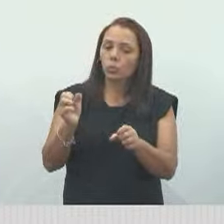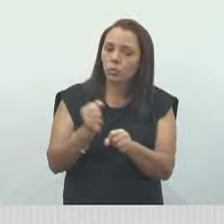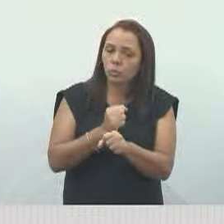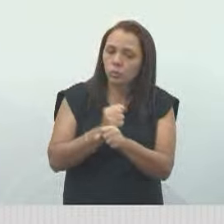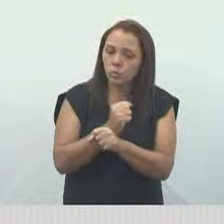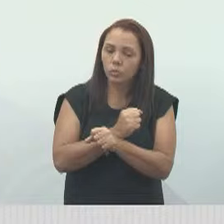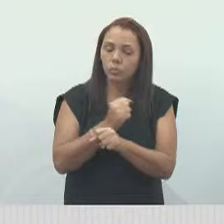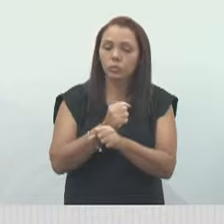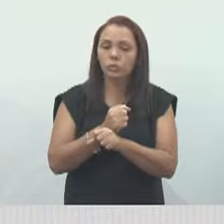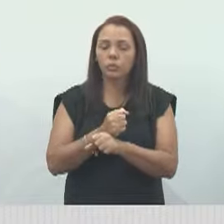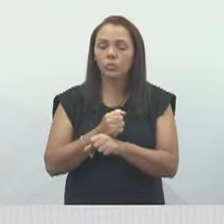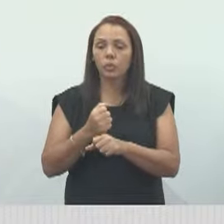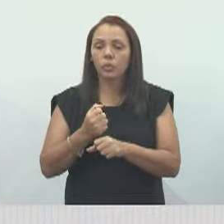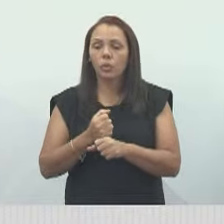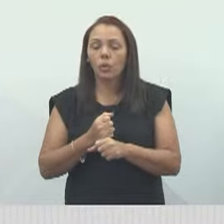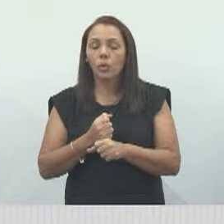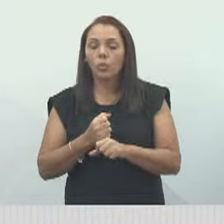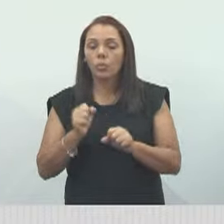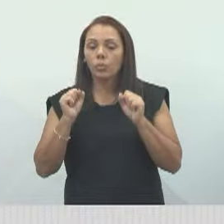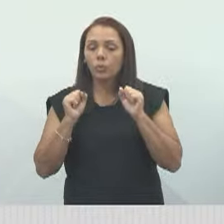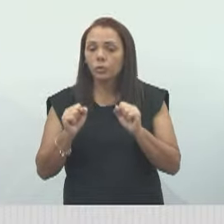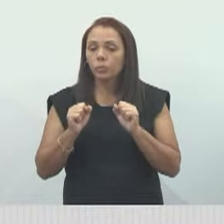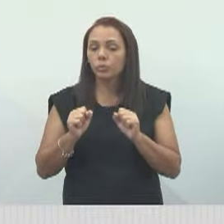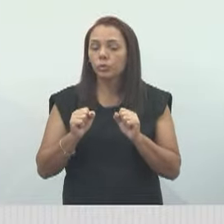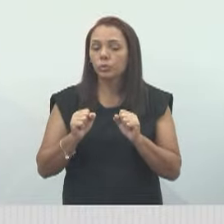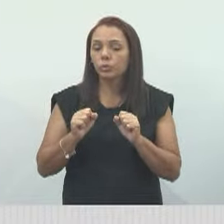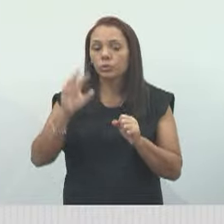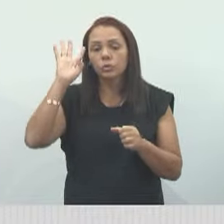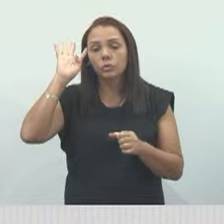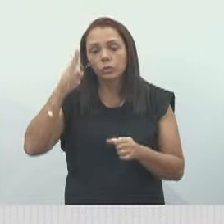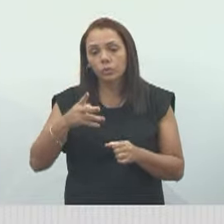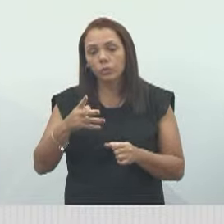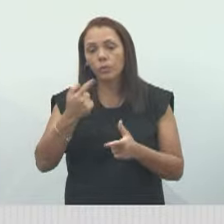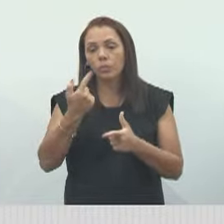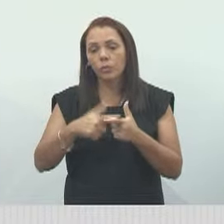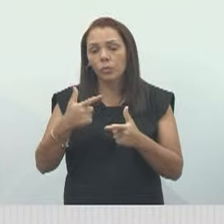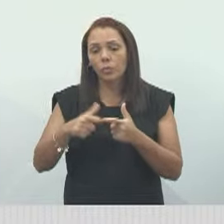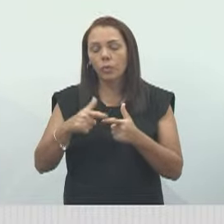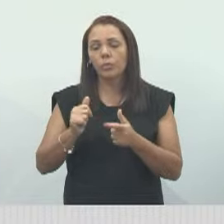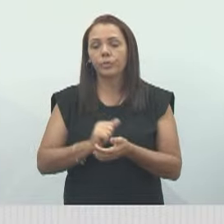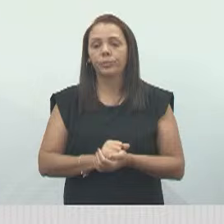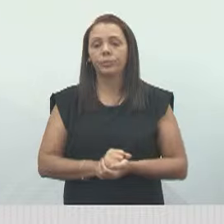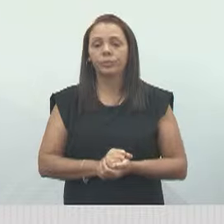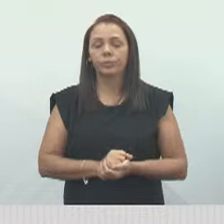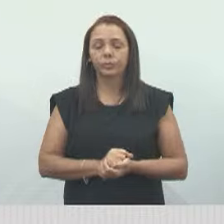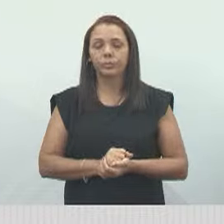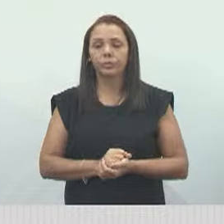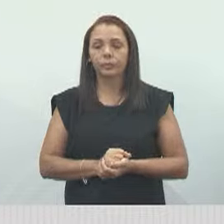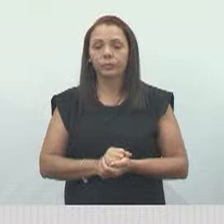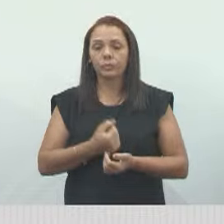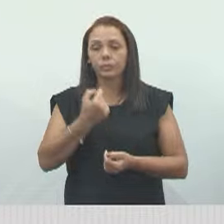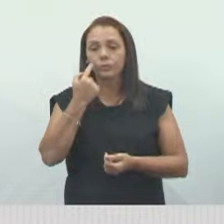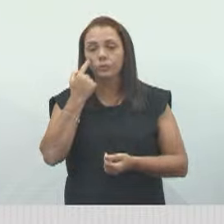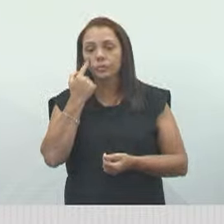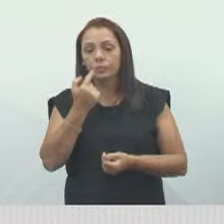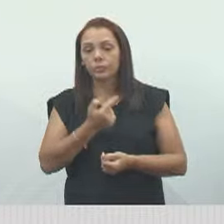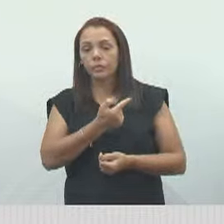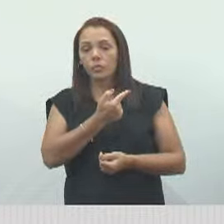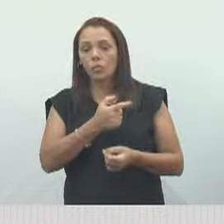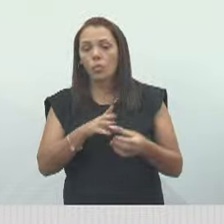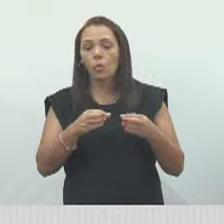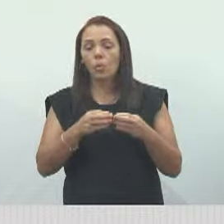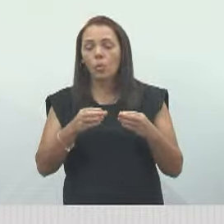Infraestrutura, para a gente poder resolver aquele problema. Pode ir para a próxima? Aí, daí a equipe do